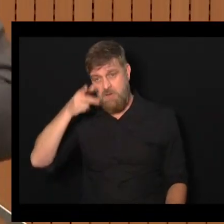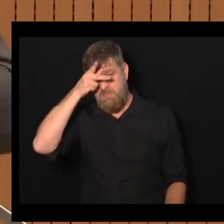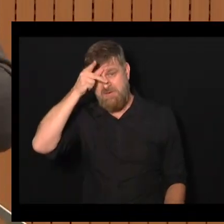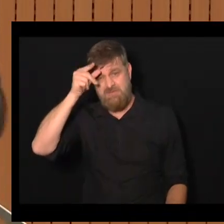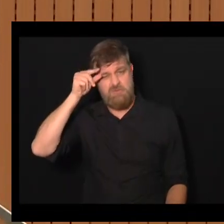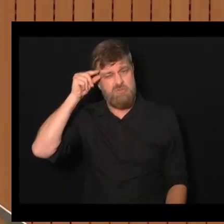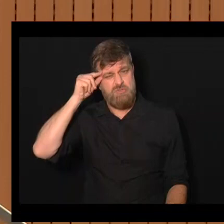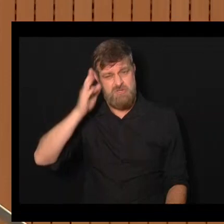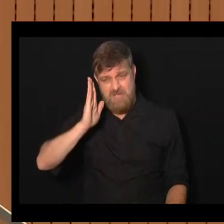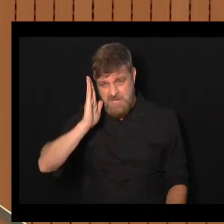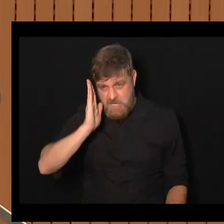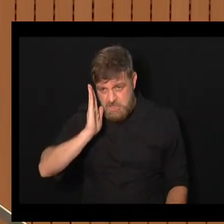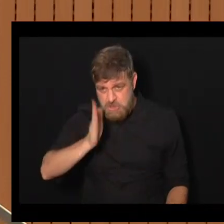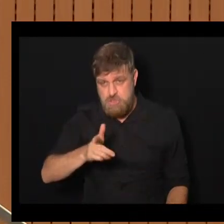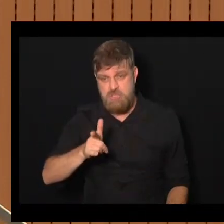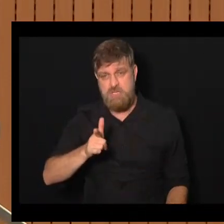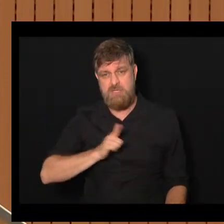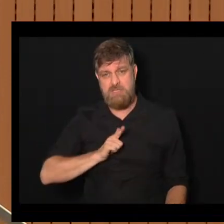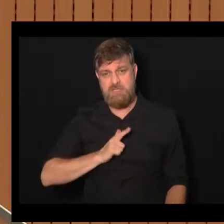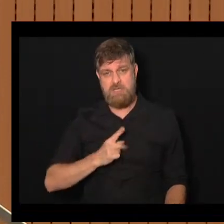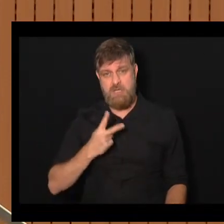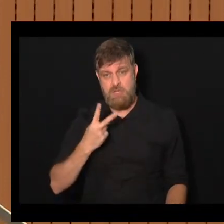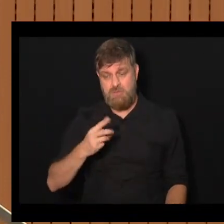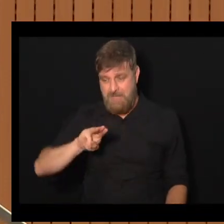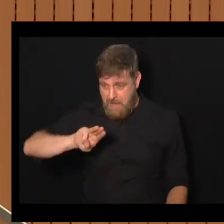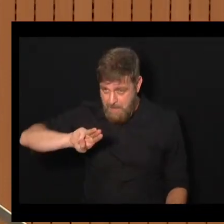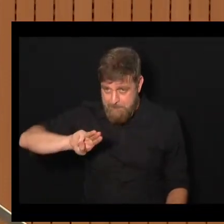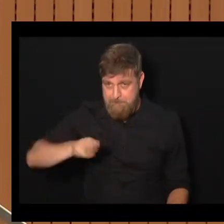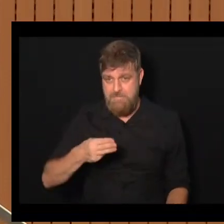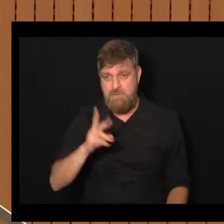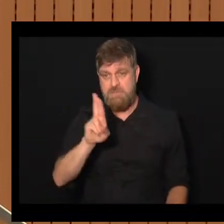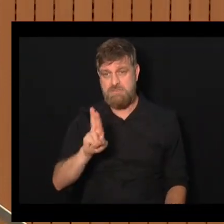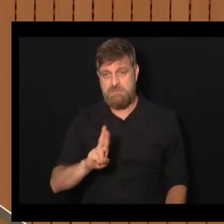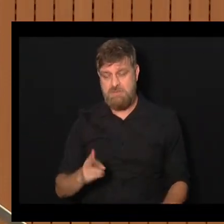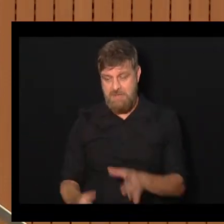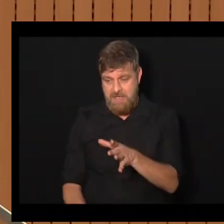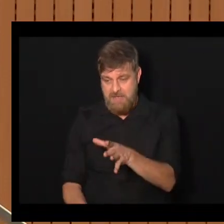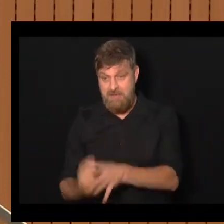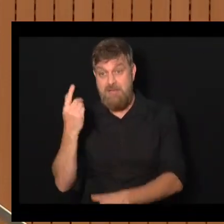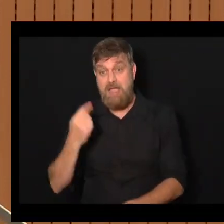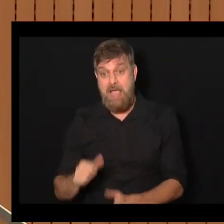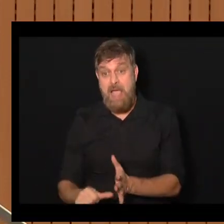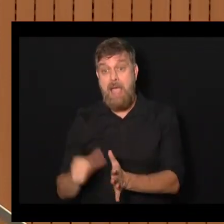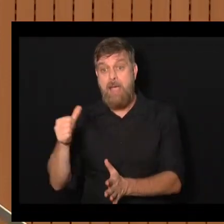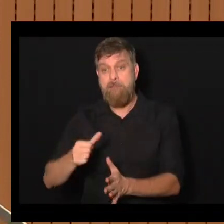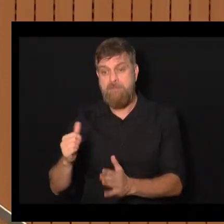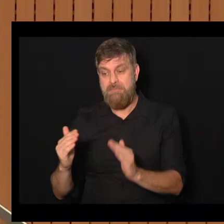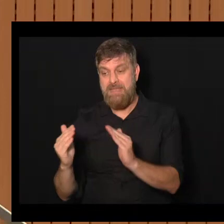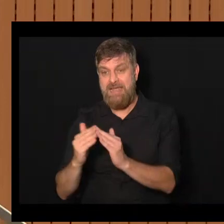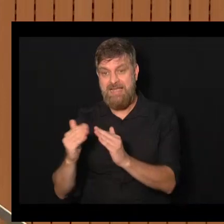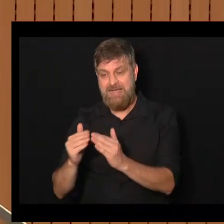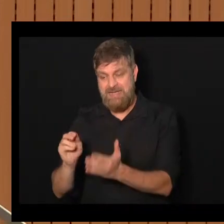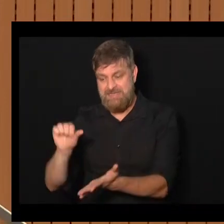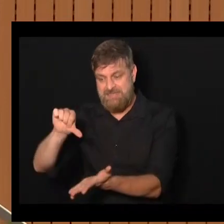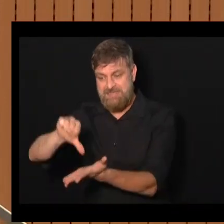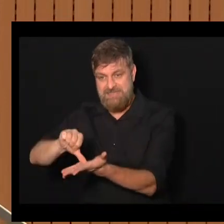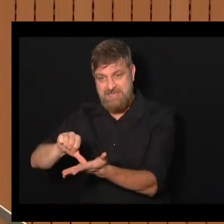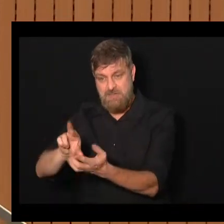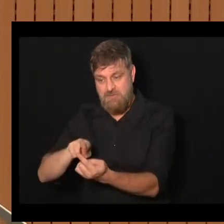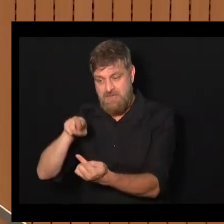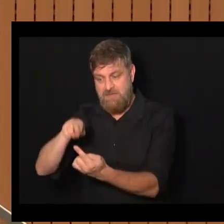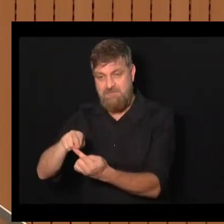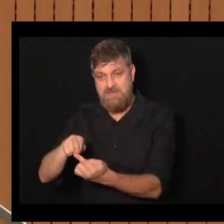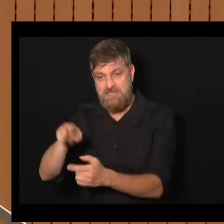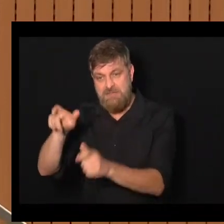Donizete, já está disponibilizando 2 milhões de reais para criar a primeira creche de idosos aqui da cidade de Campinas. Até o final do